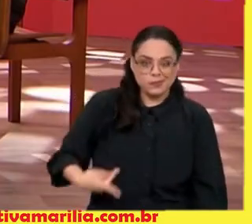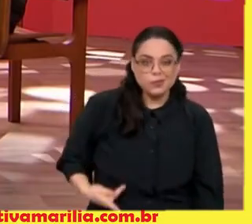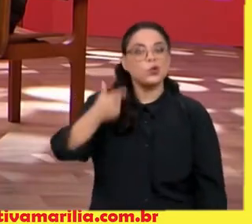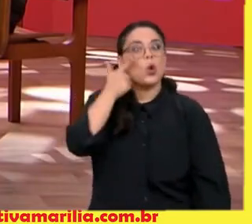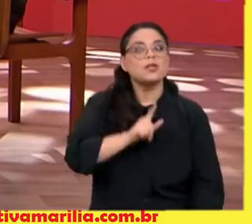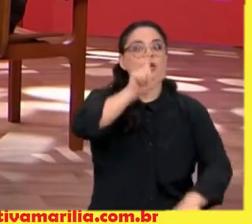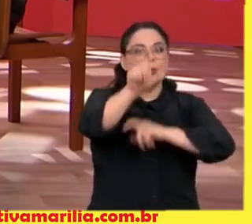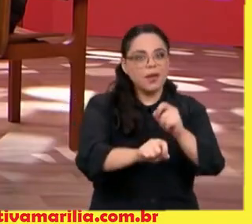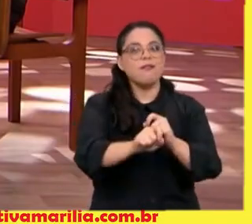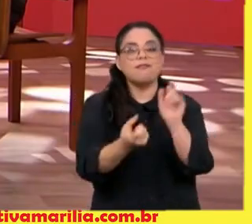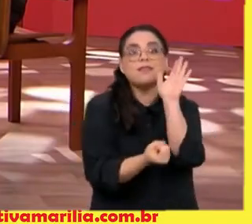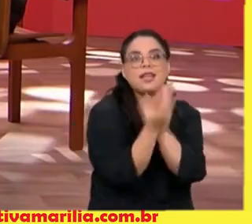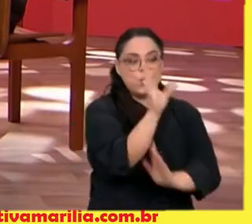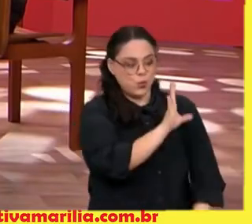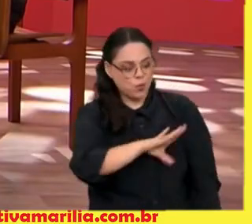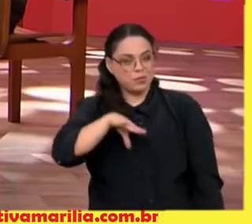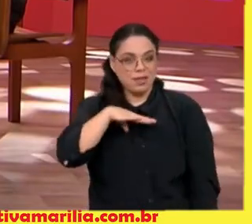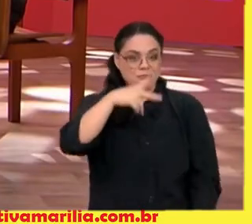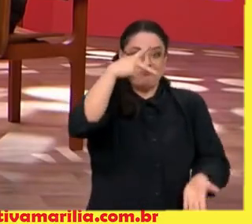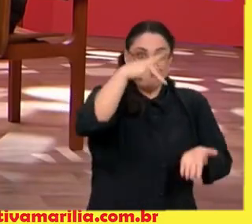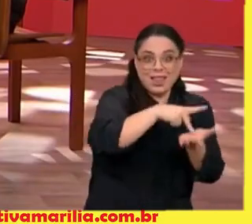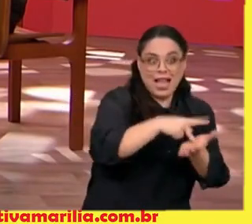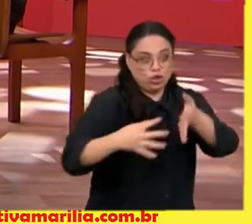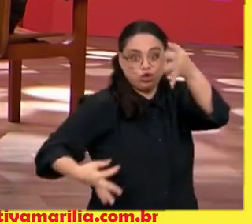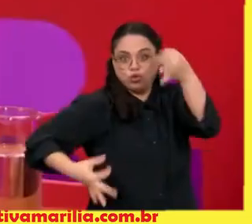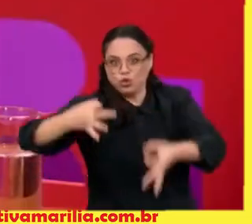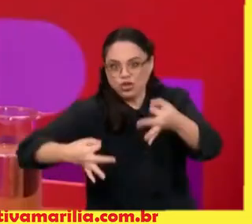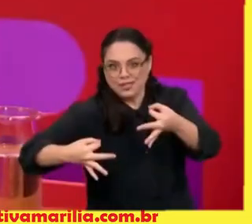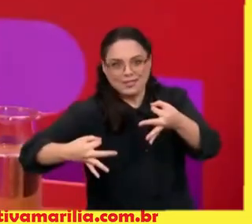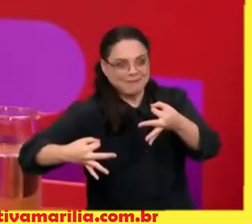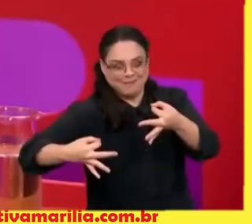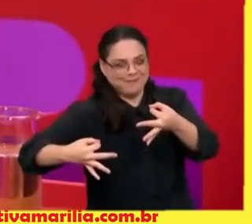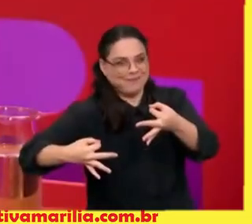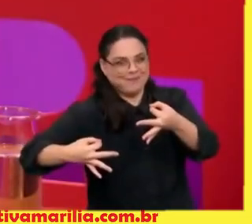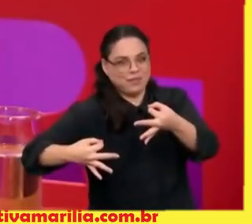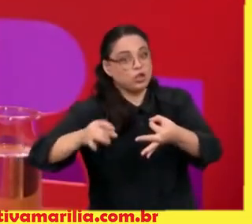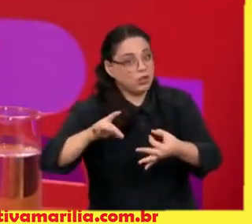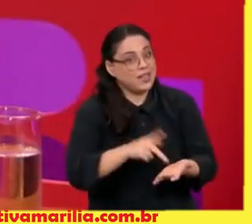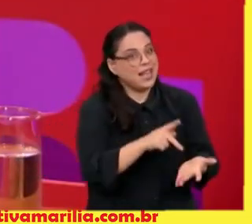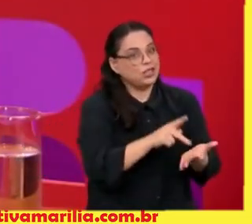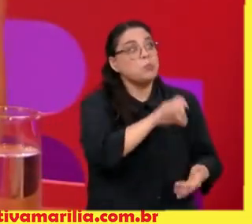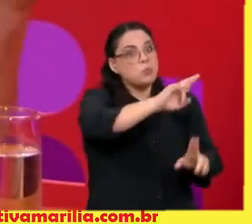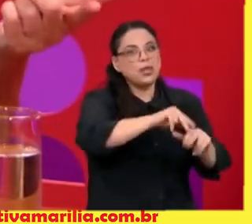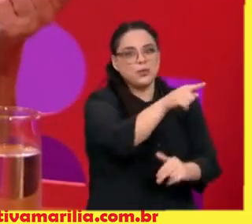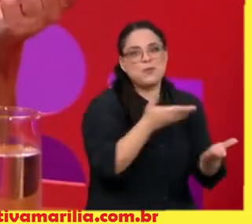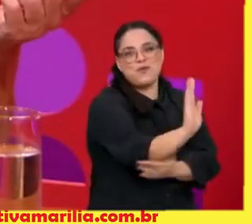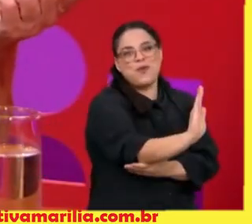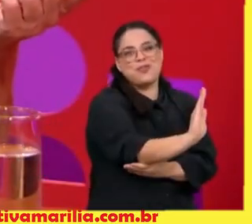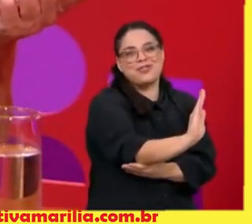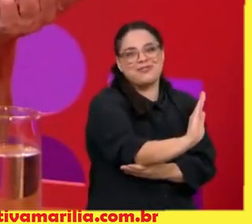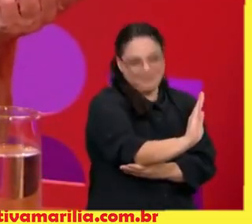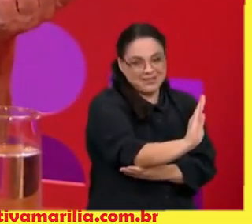não quis uma Comissão da Verdade e da Justiça. Né? Então, desde o começo a gente sabia. E mesmo assim já era uma grande